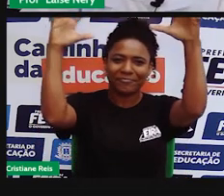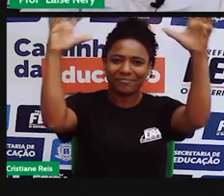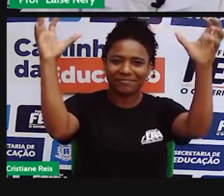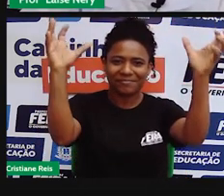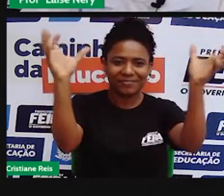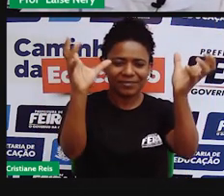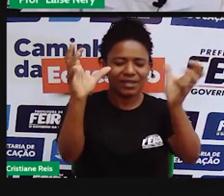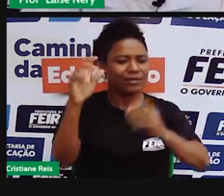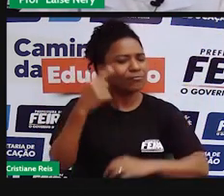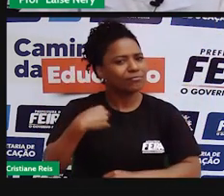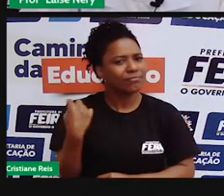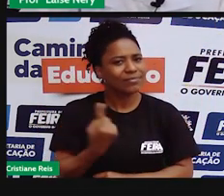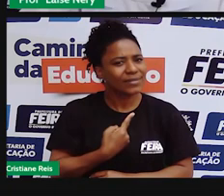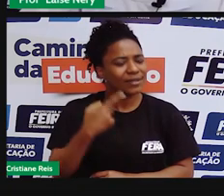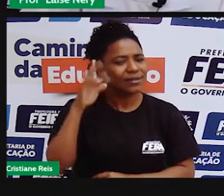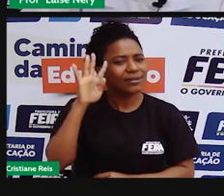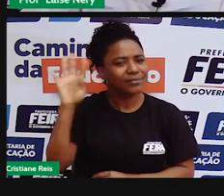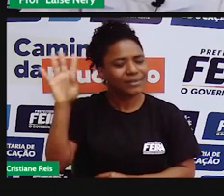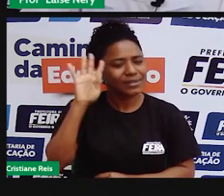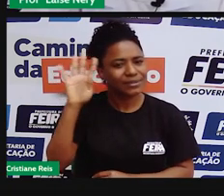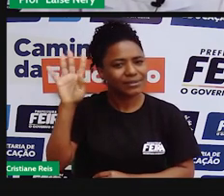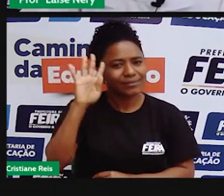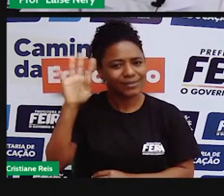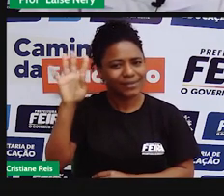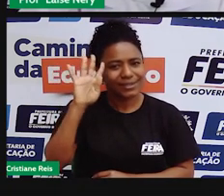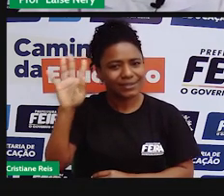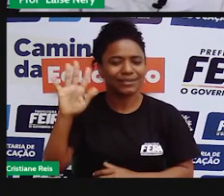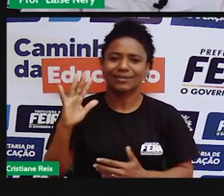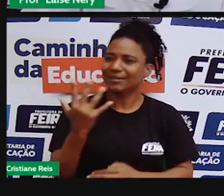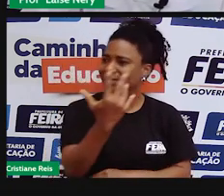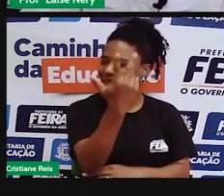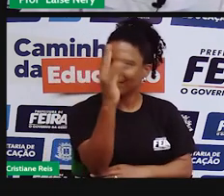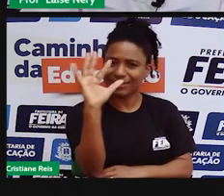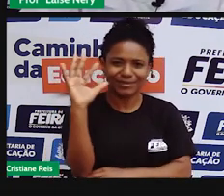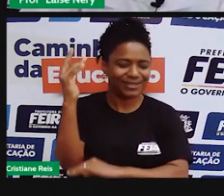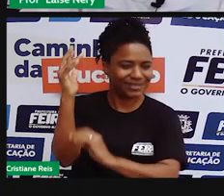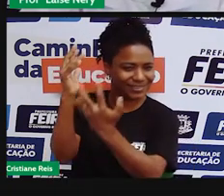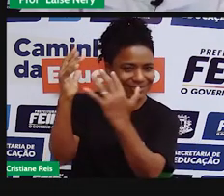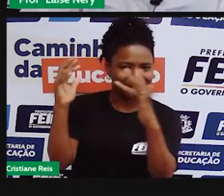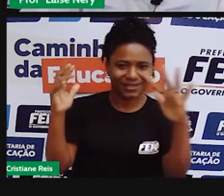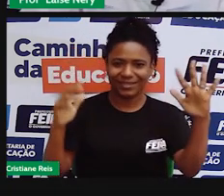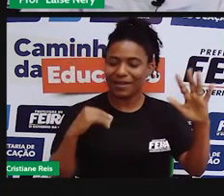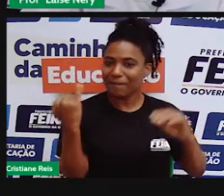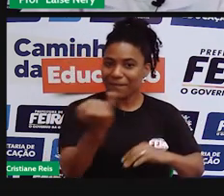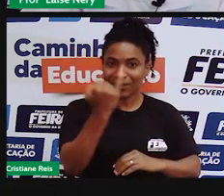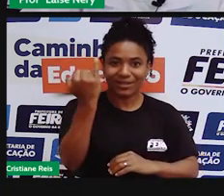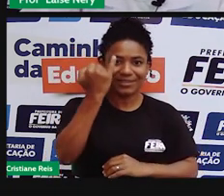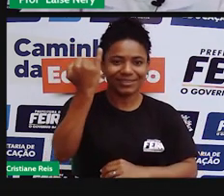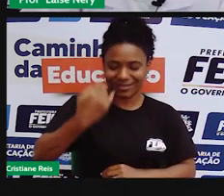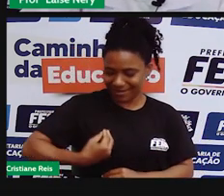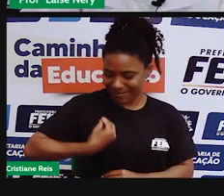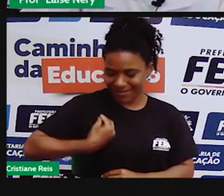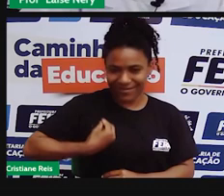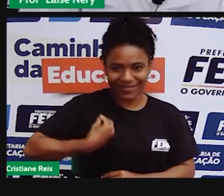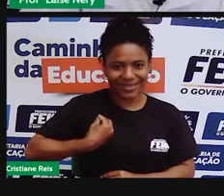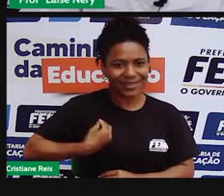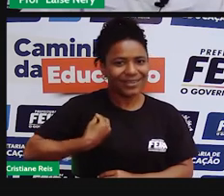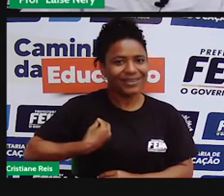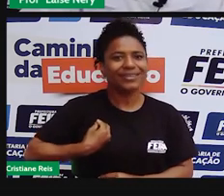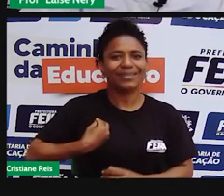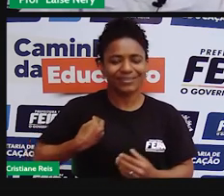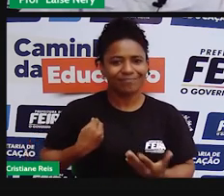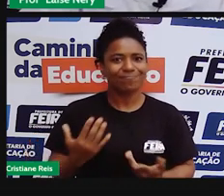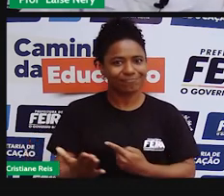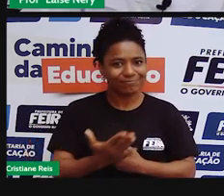se a gente for parar para pensar na importância dos das plantas das Árvores pro nosso planeta para nossa vida a gente não pode